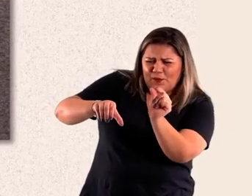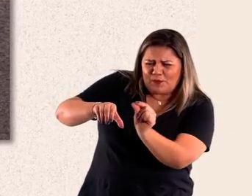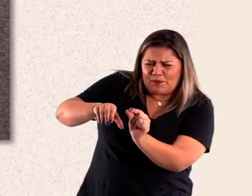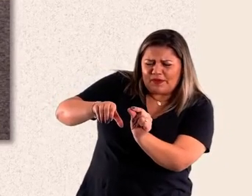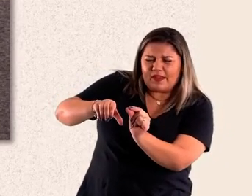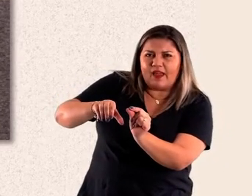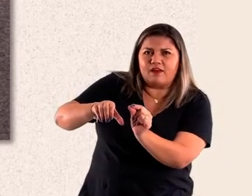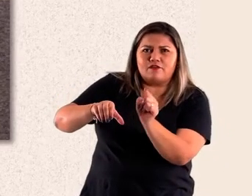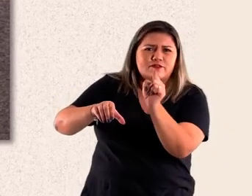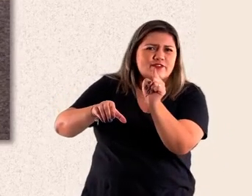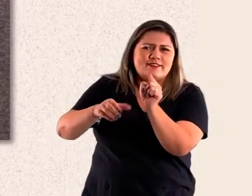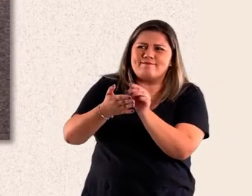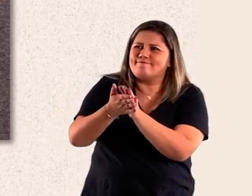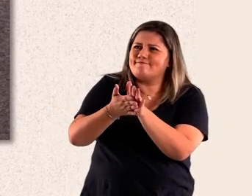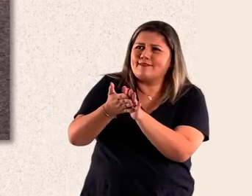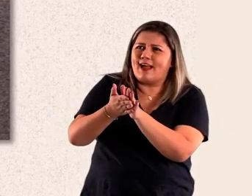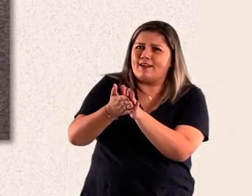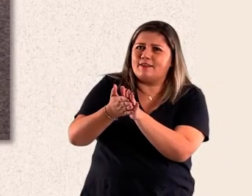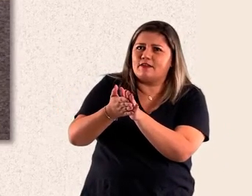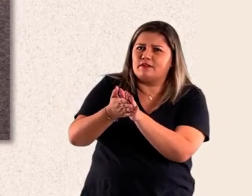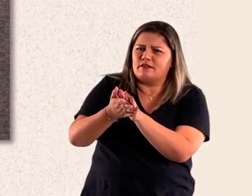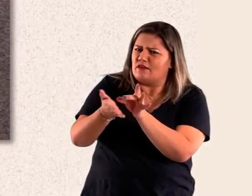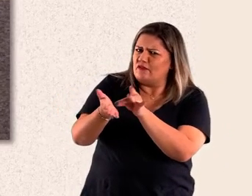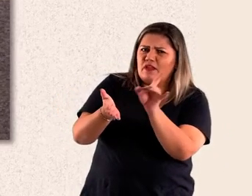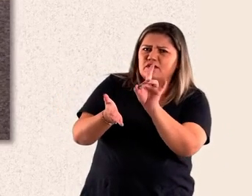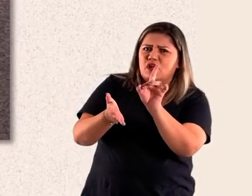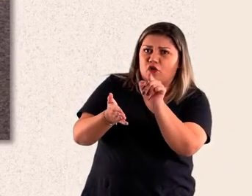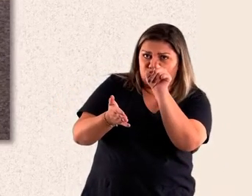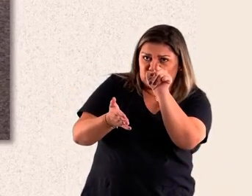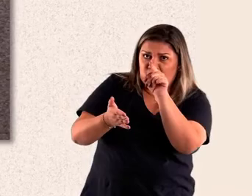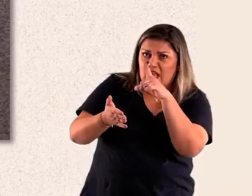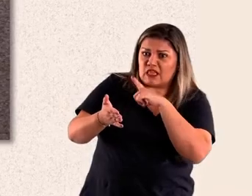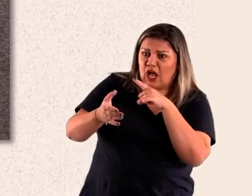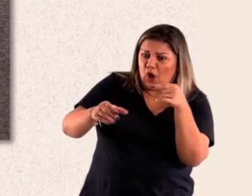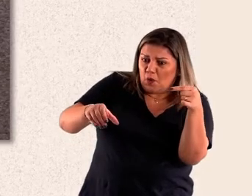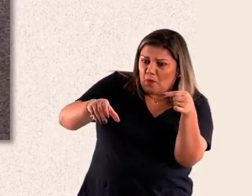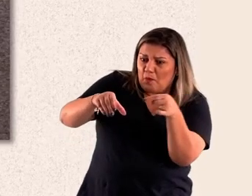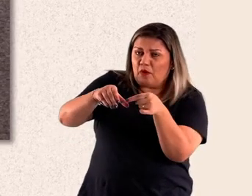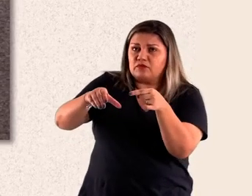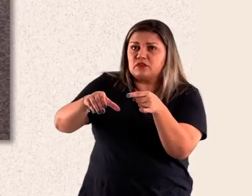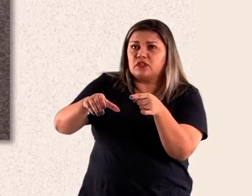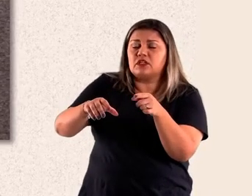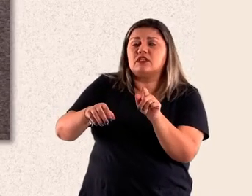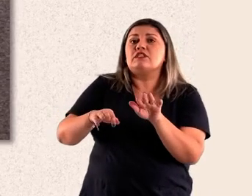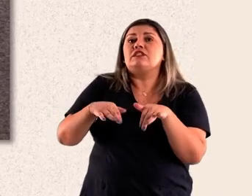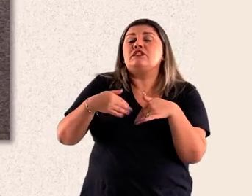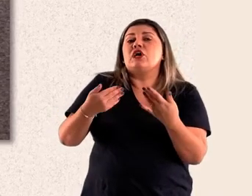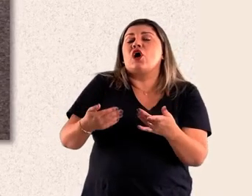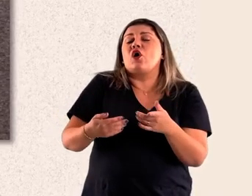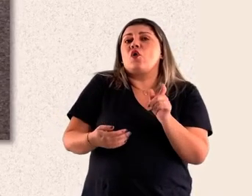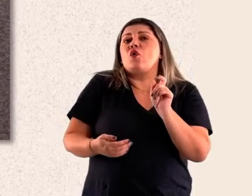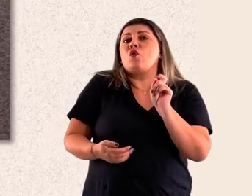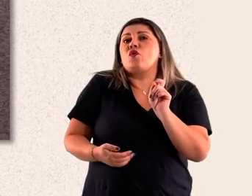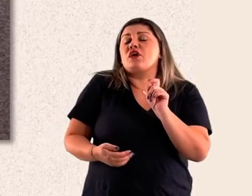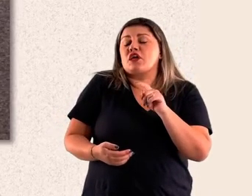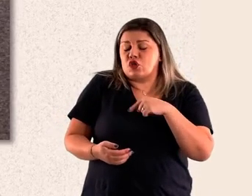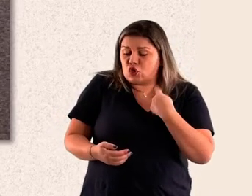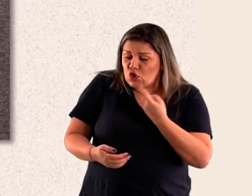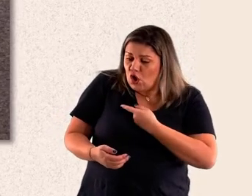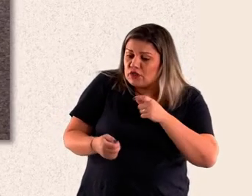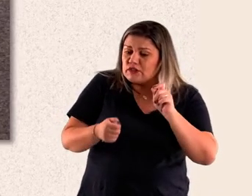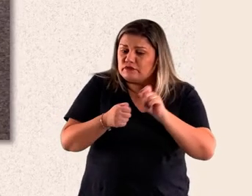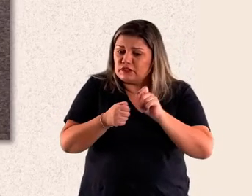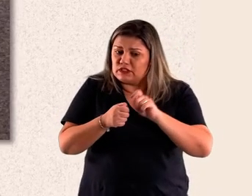você não é um nada ser um. bom então o que a gente faz às vezes não têm a relevância que a gente imagina